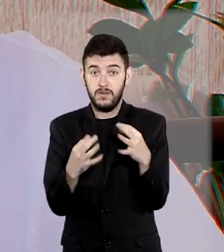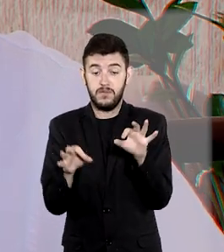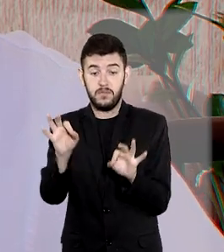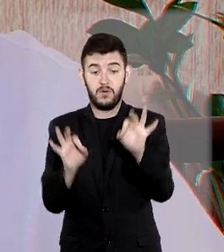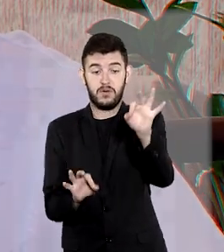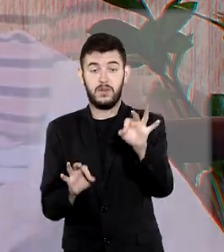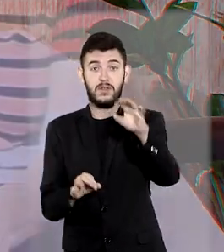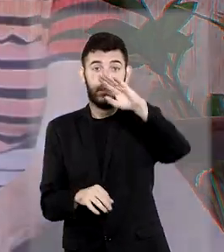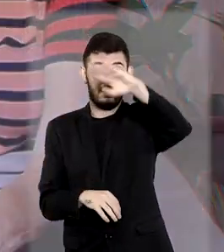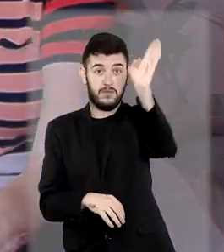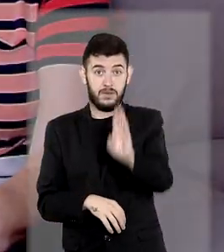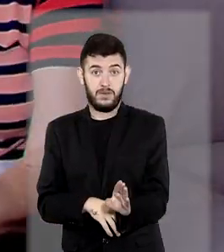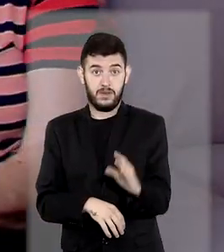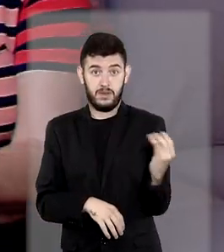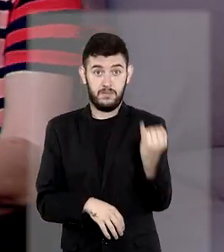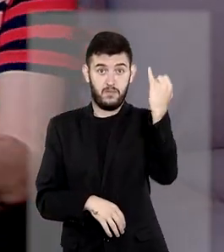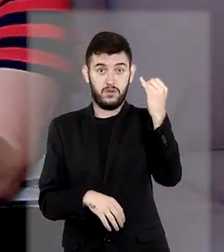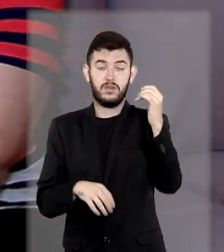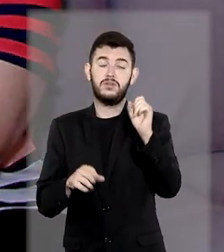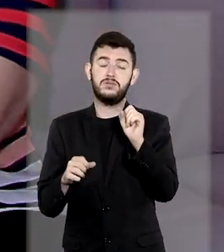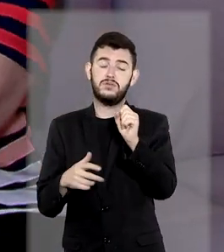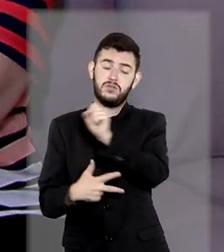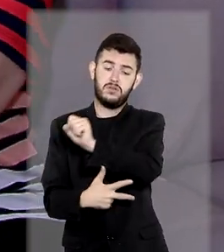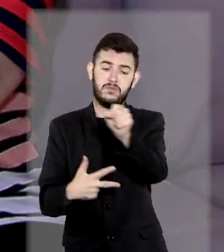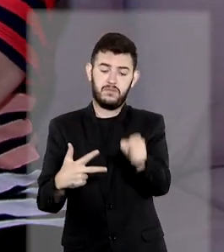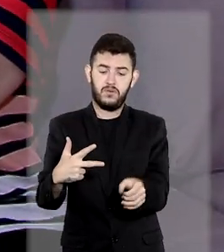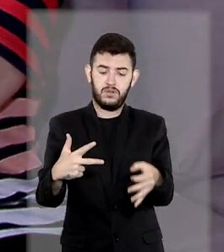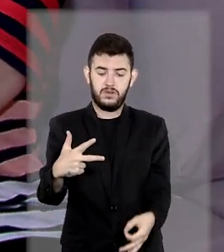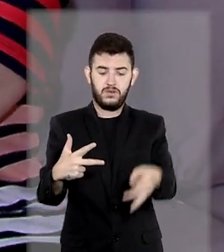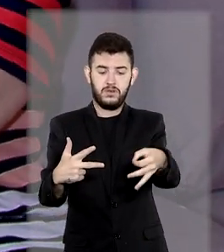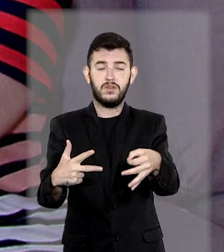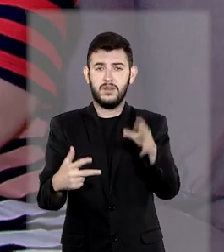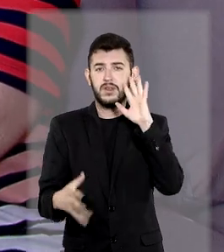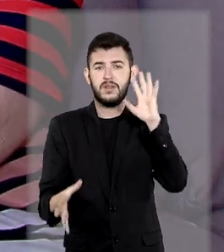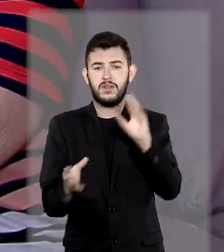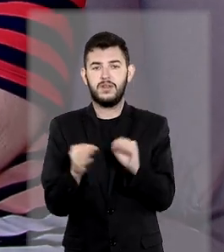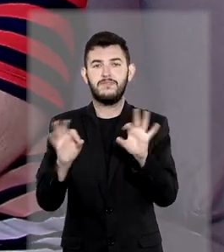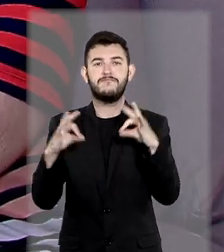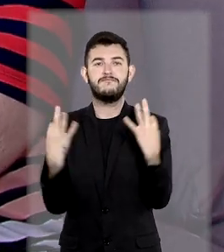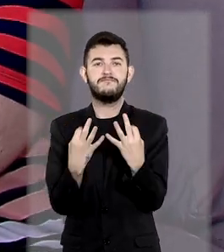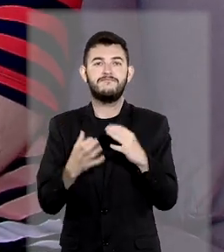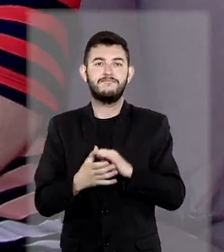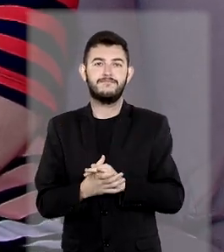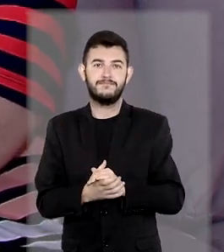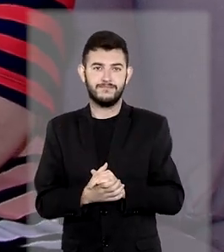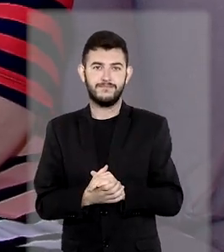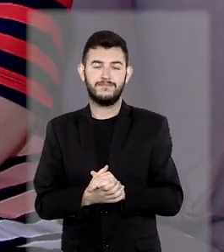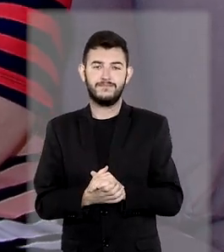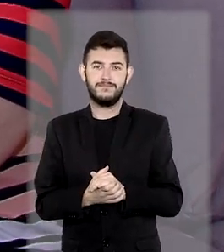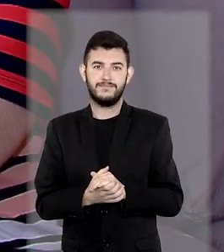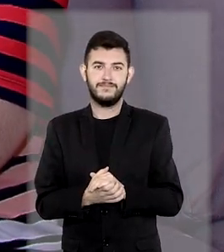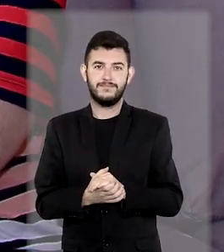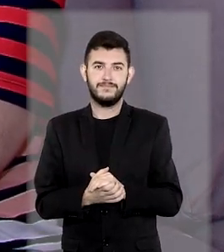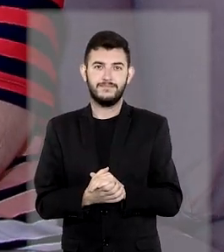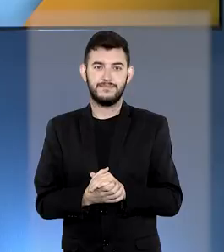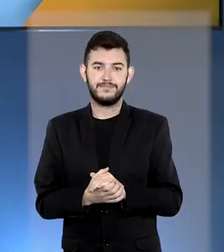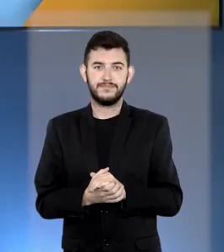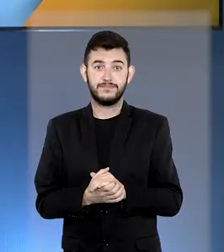Brasil e isso é de extrema importância. O Poder Judiciário reconhecer isso como uma família.